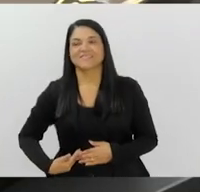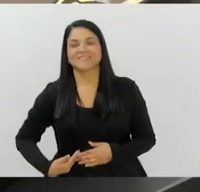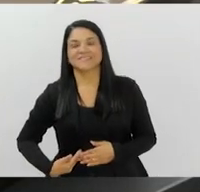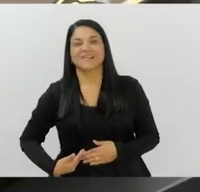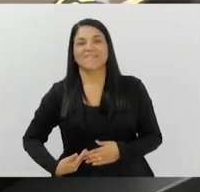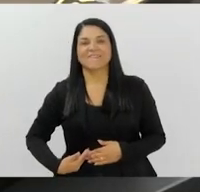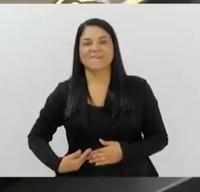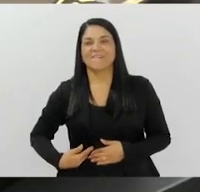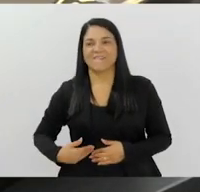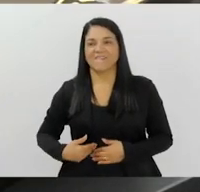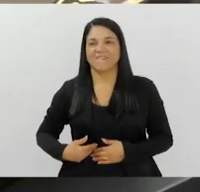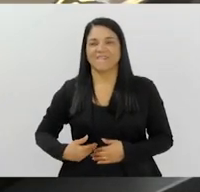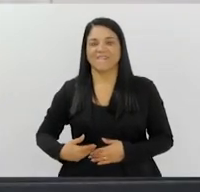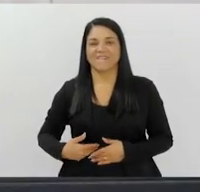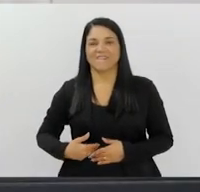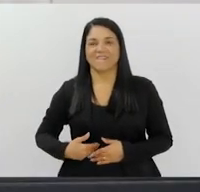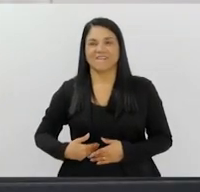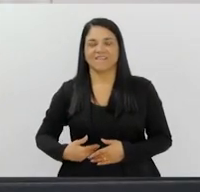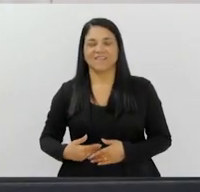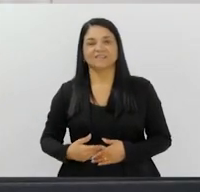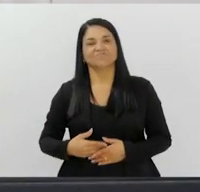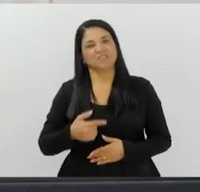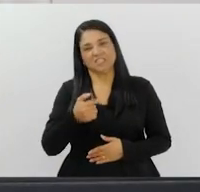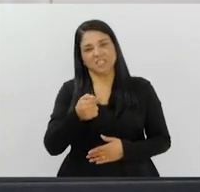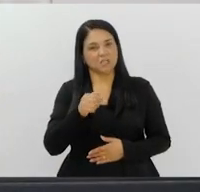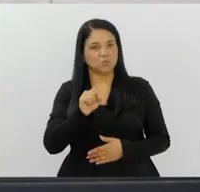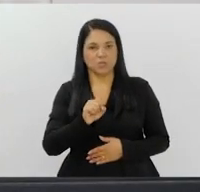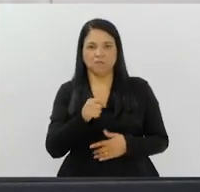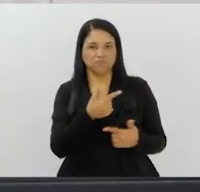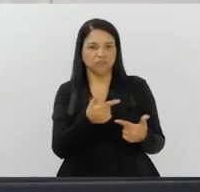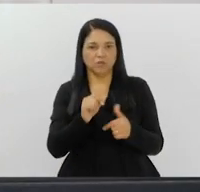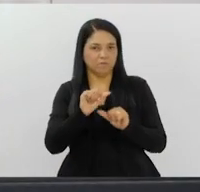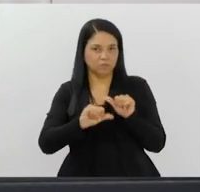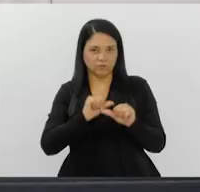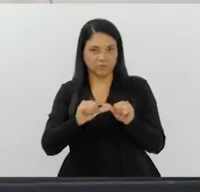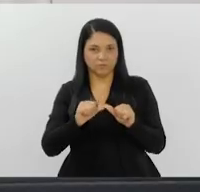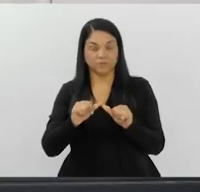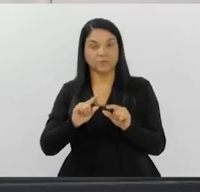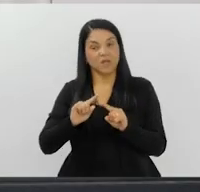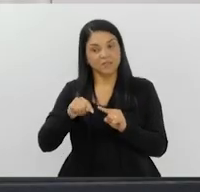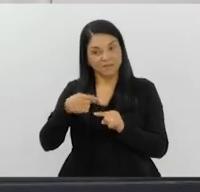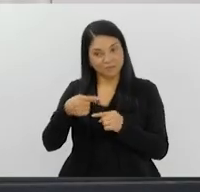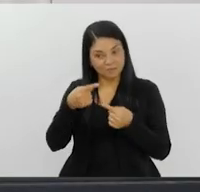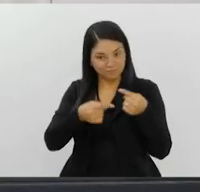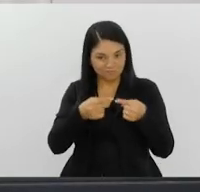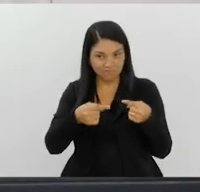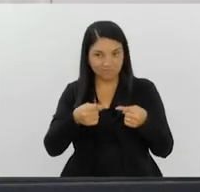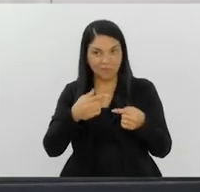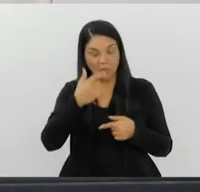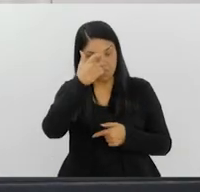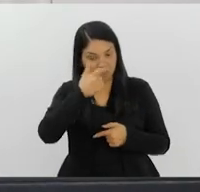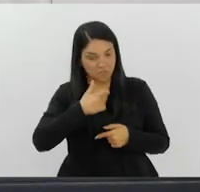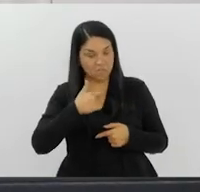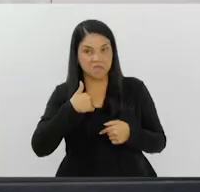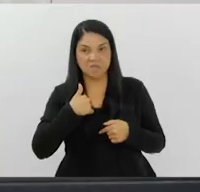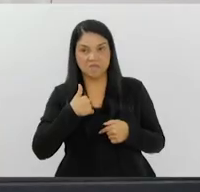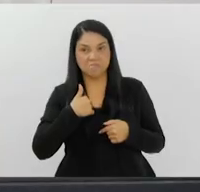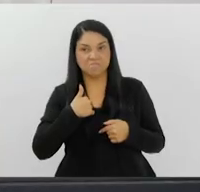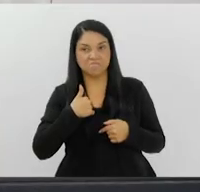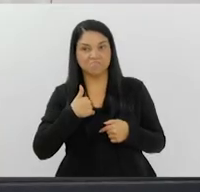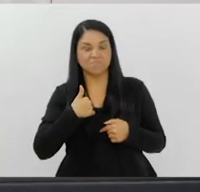Oitavo vocês não fizeram modificação nenhuma é nenhuma Olha a gente vai discutir depois mas por mim em nada